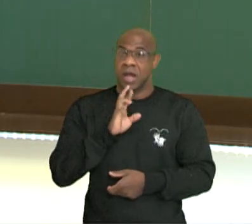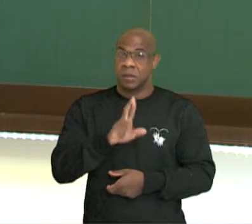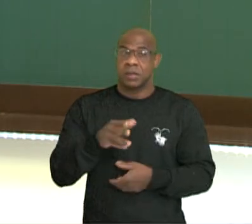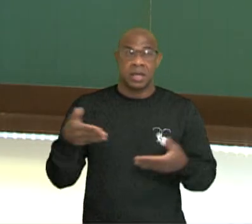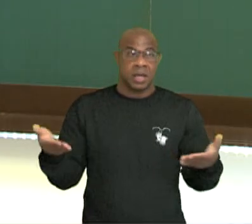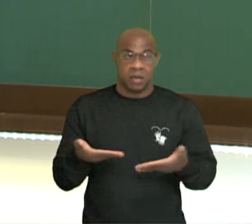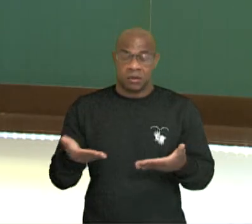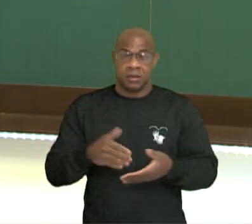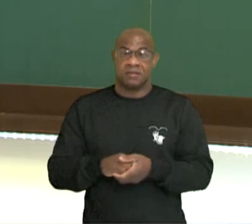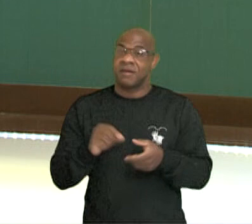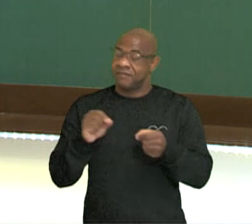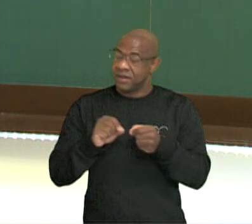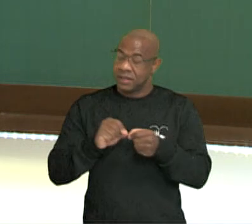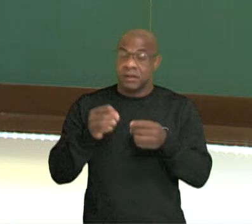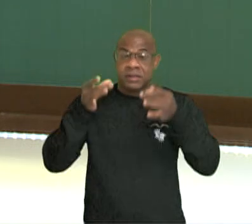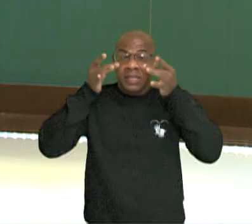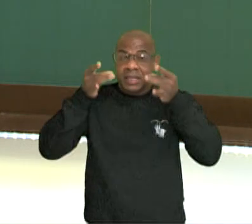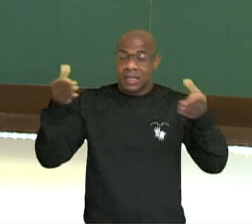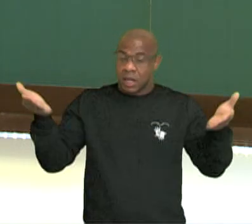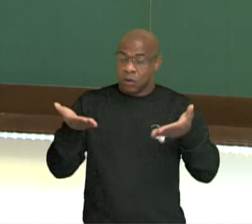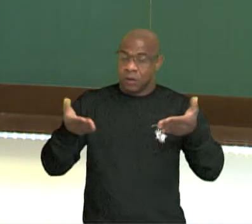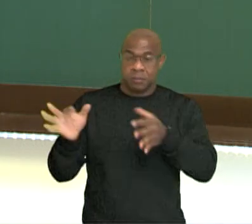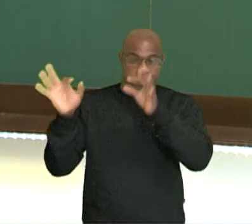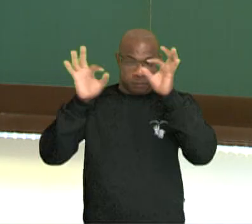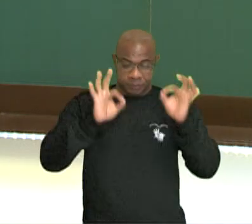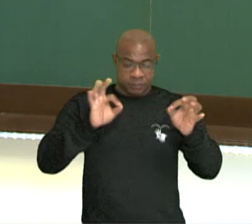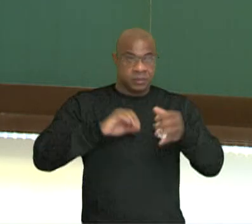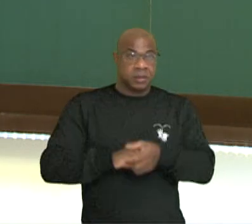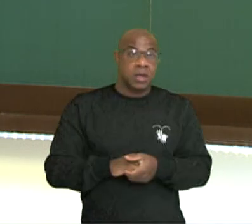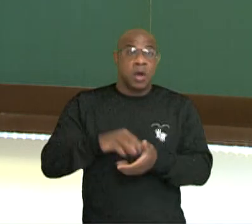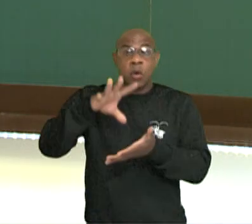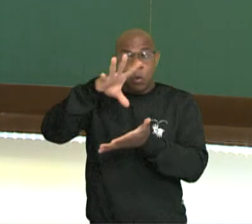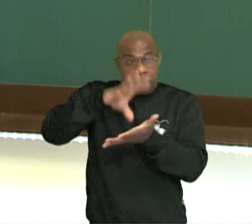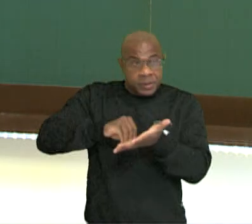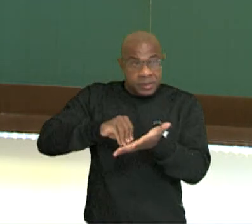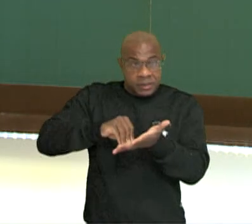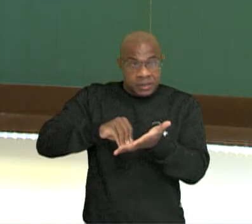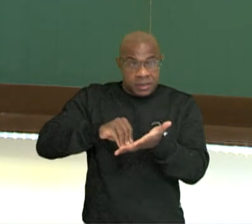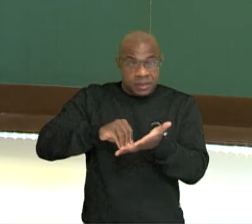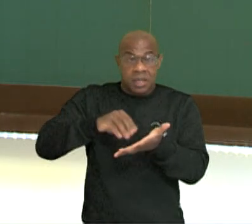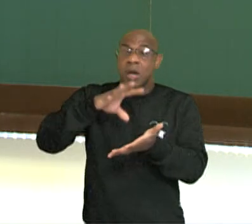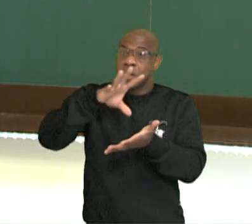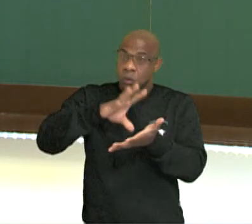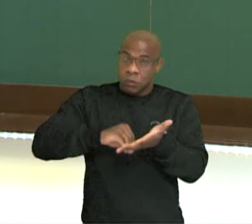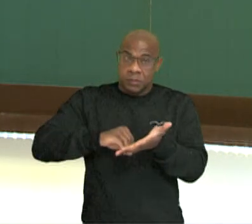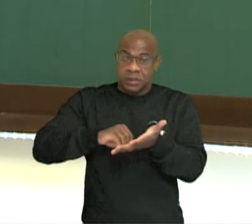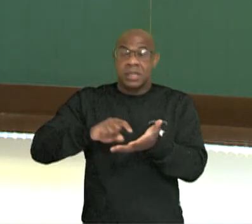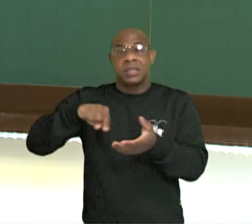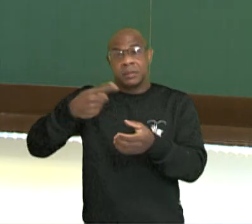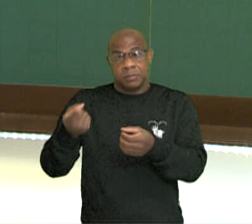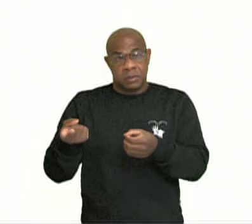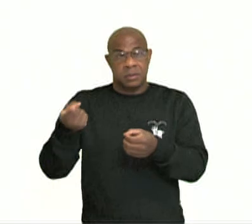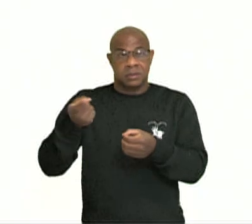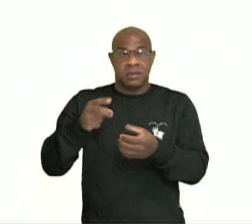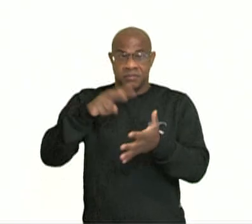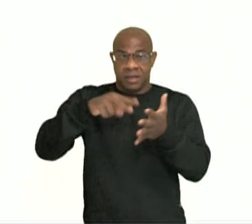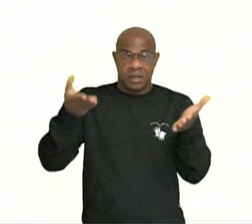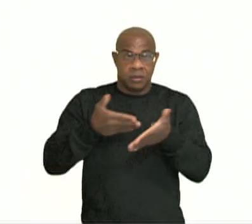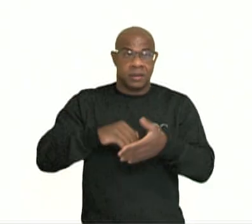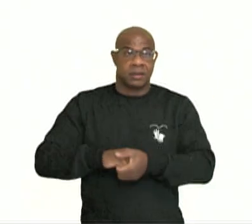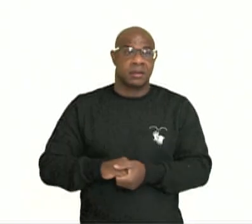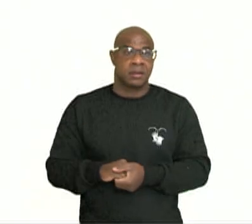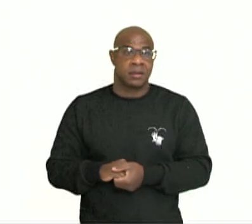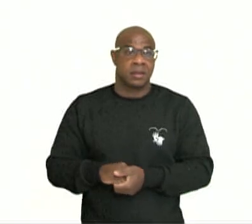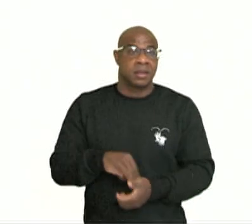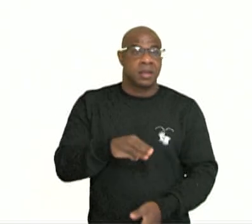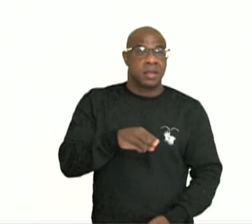vai fazer aí, prestando atenção direitinho. Copia esse enunciado, vou ler para você e você vai copiar aí e vai resolver.